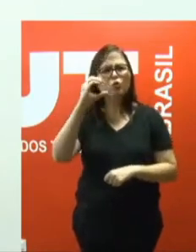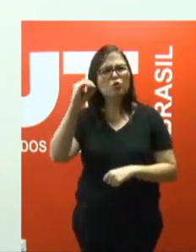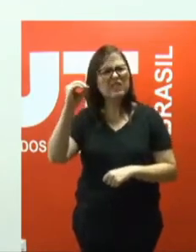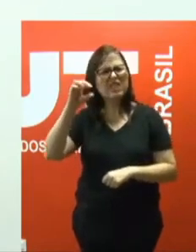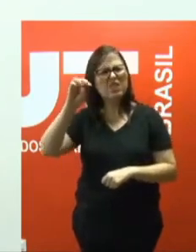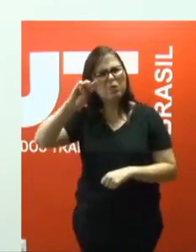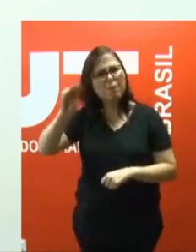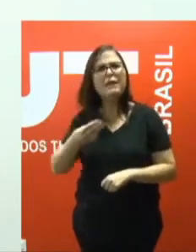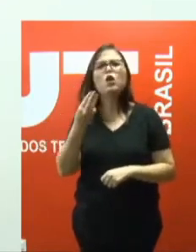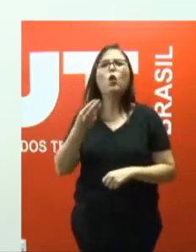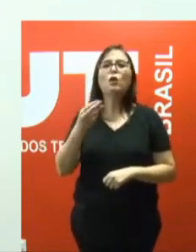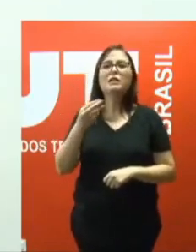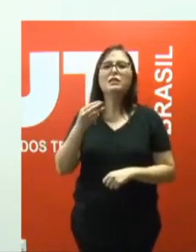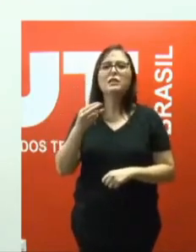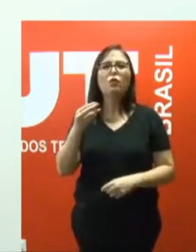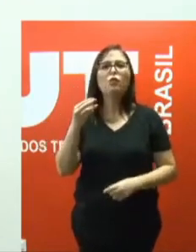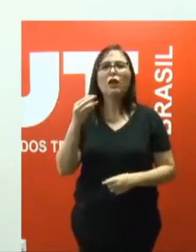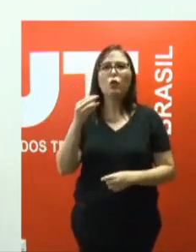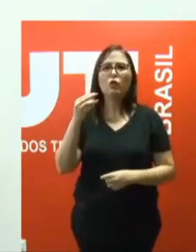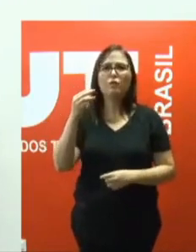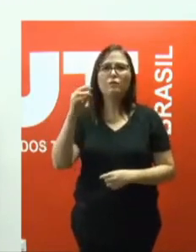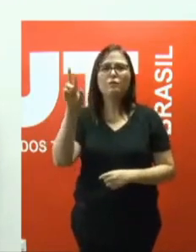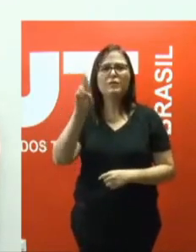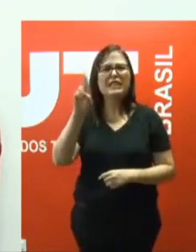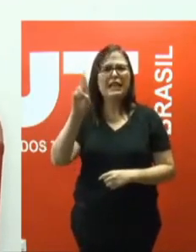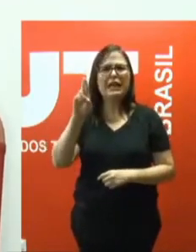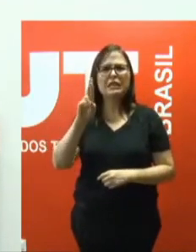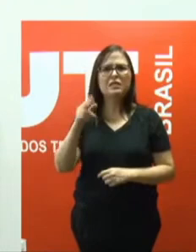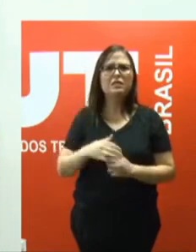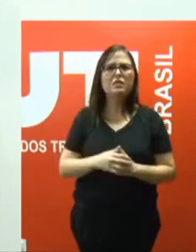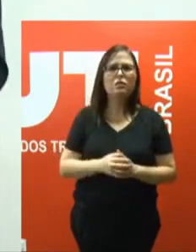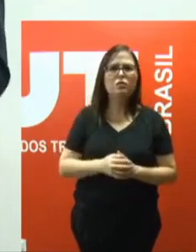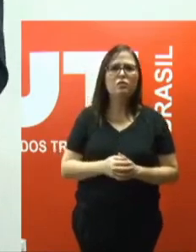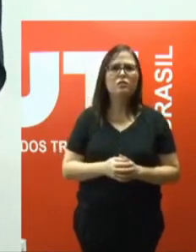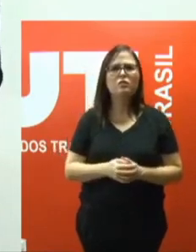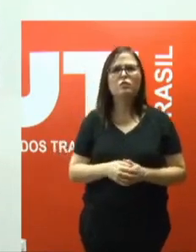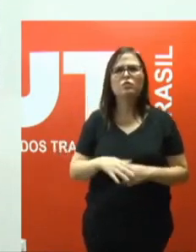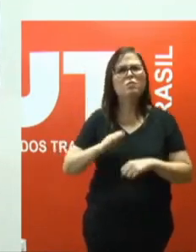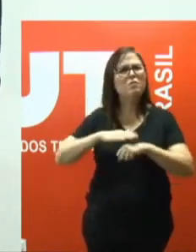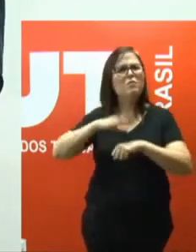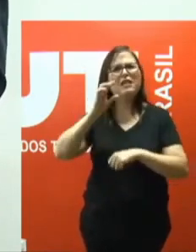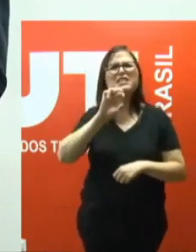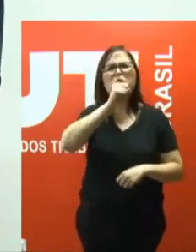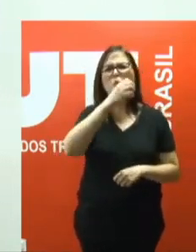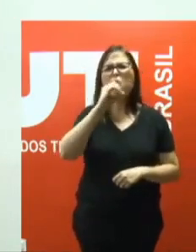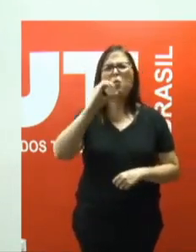tem 400 e poucos milhões. Tá? Então,